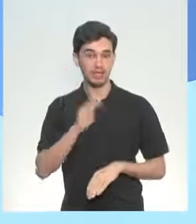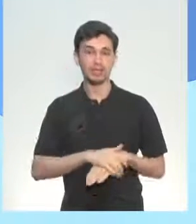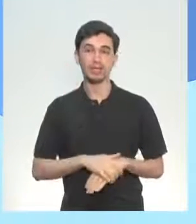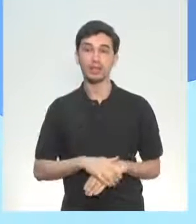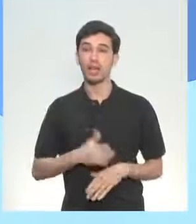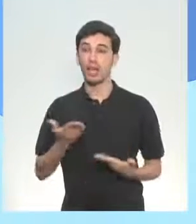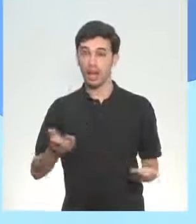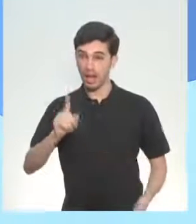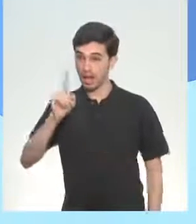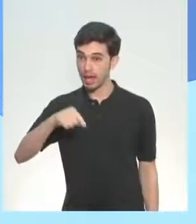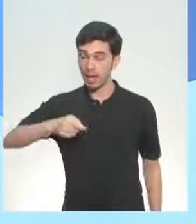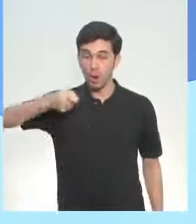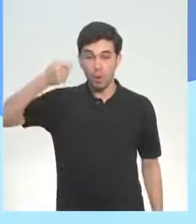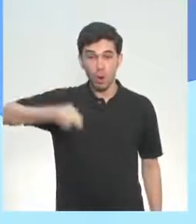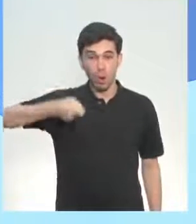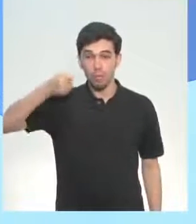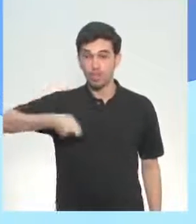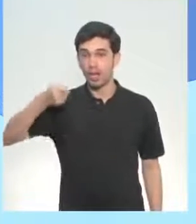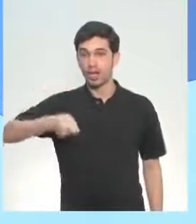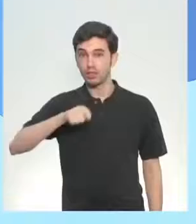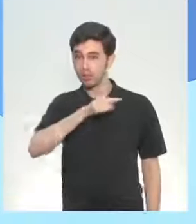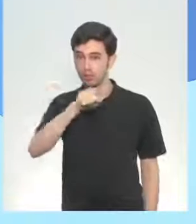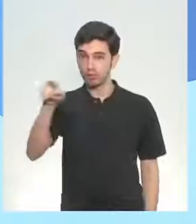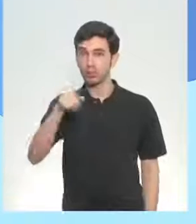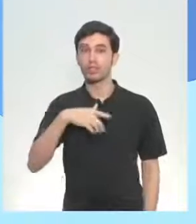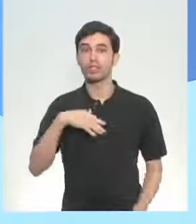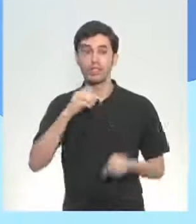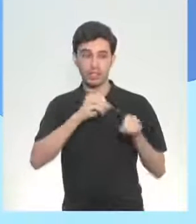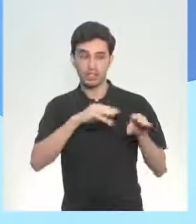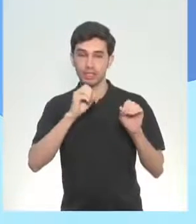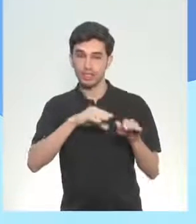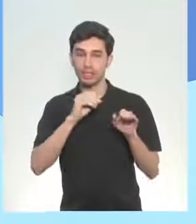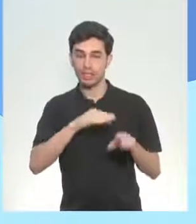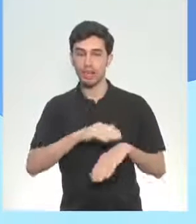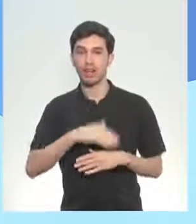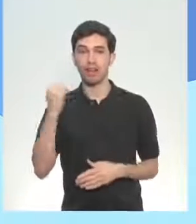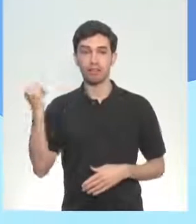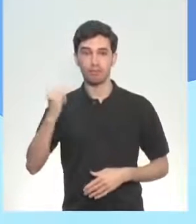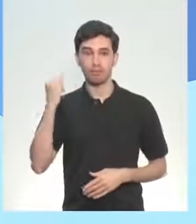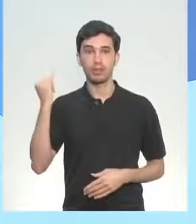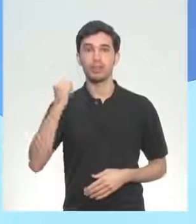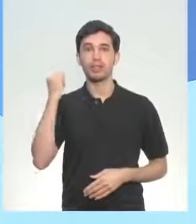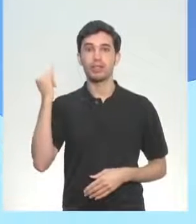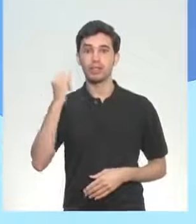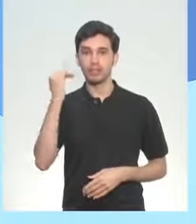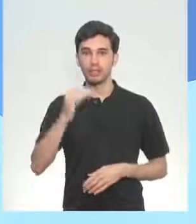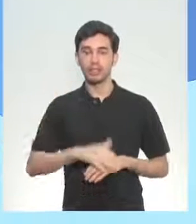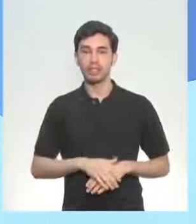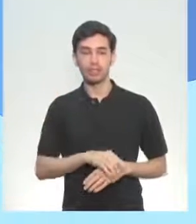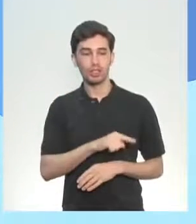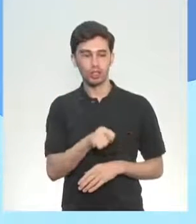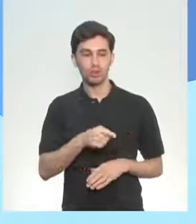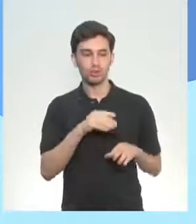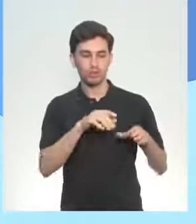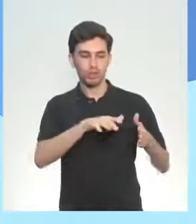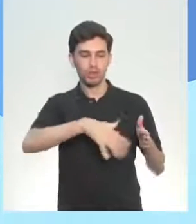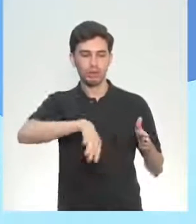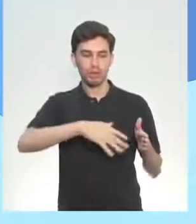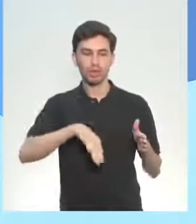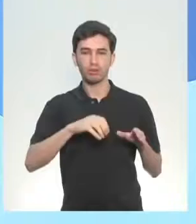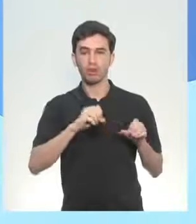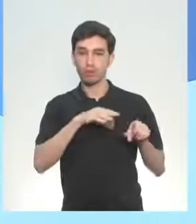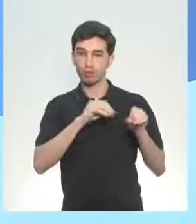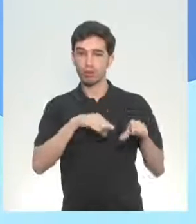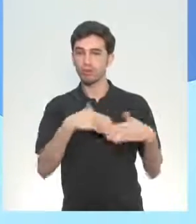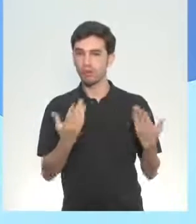É obrigação de vocês ensinarem a importância de um espaço educacional